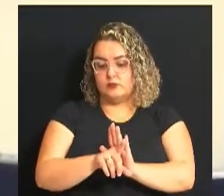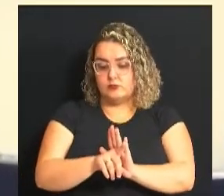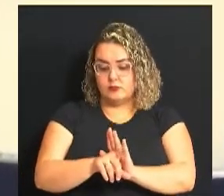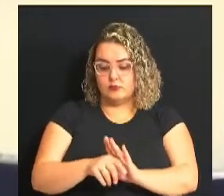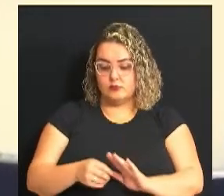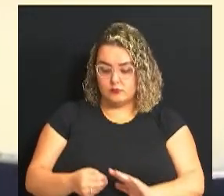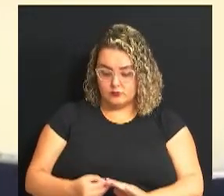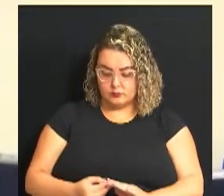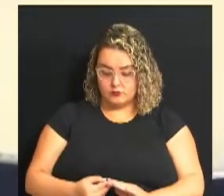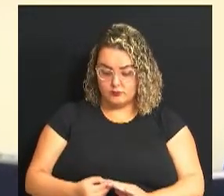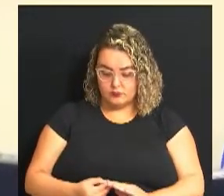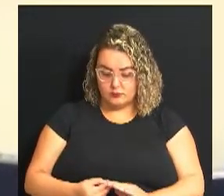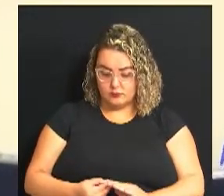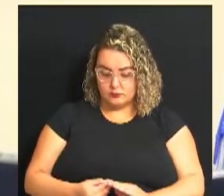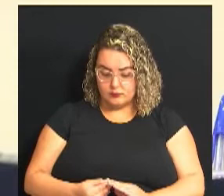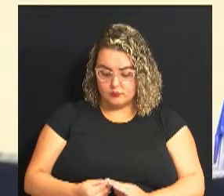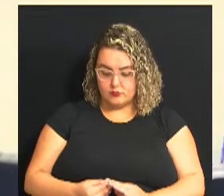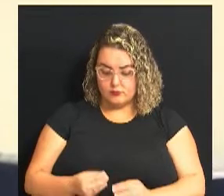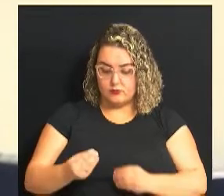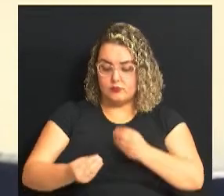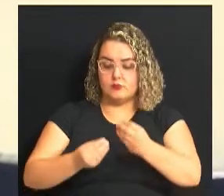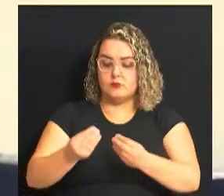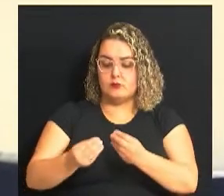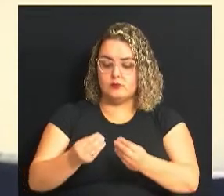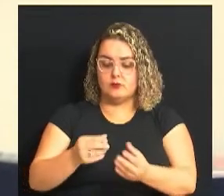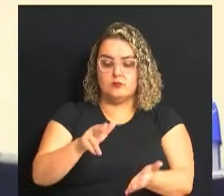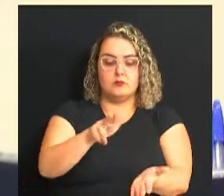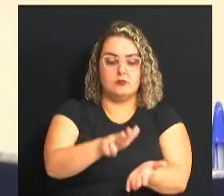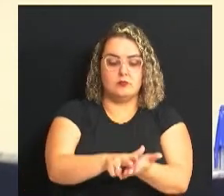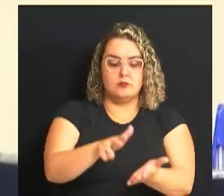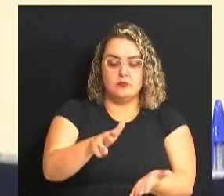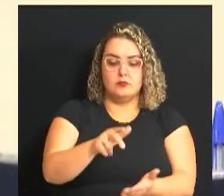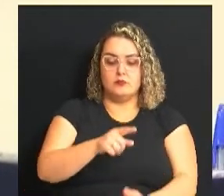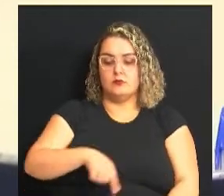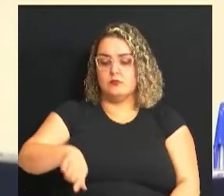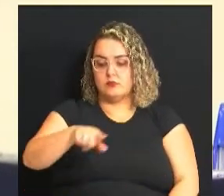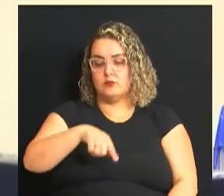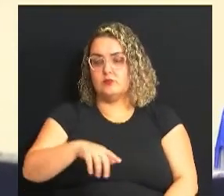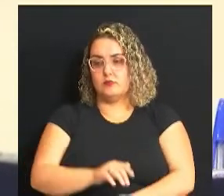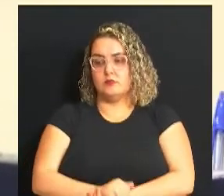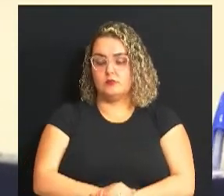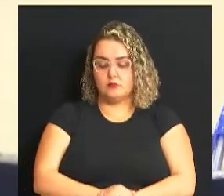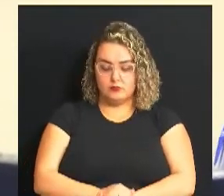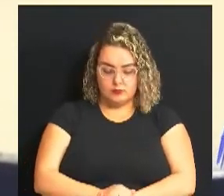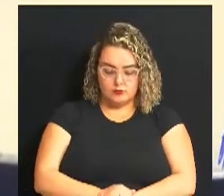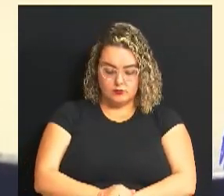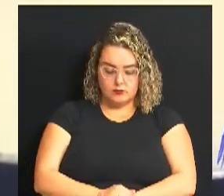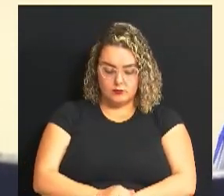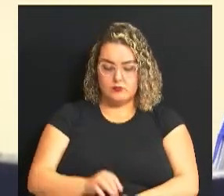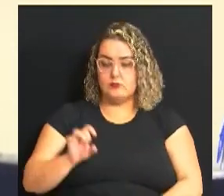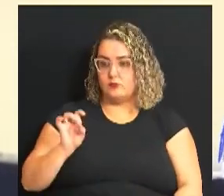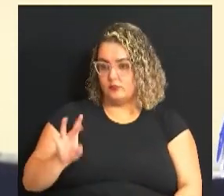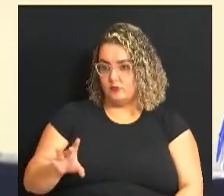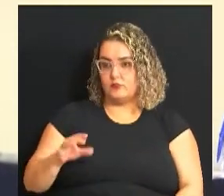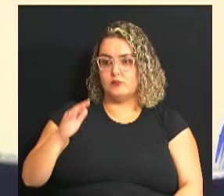que vai se regularizar isso. E só para eu entender também,